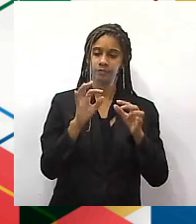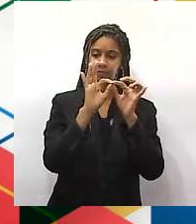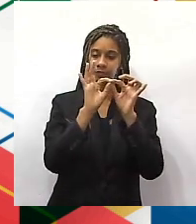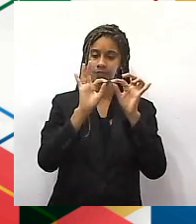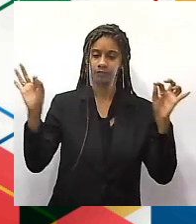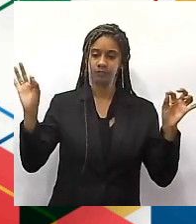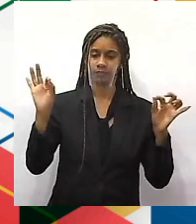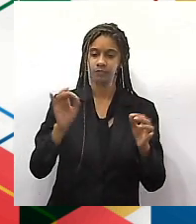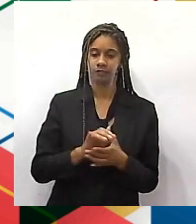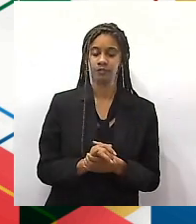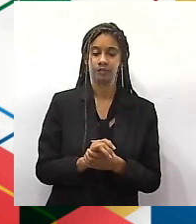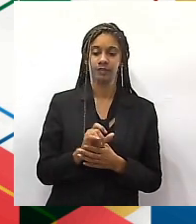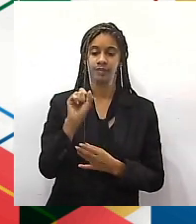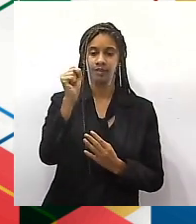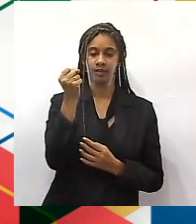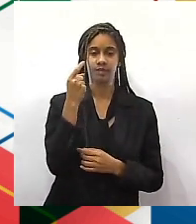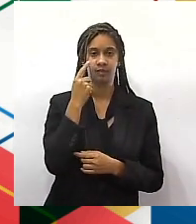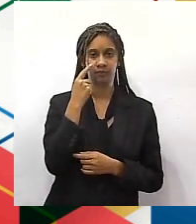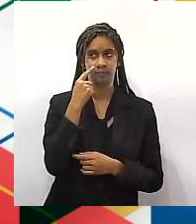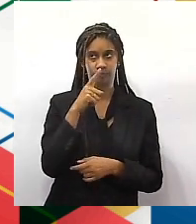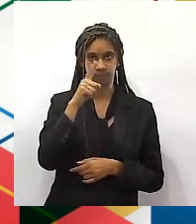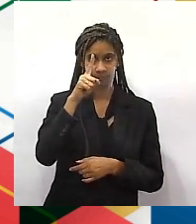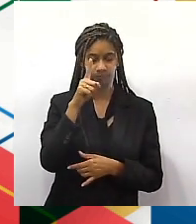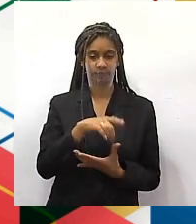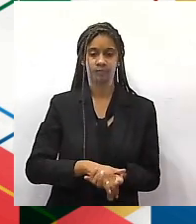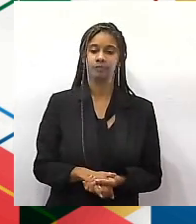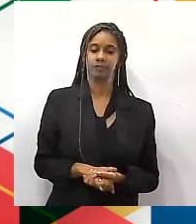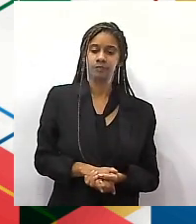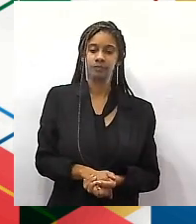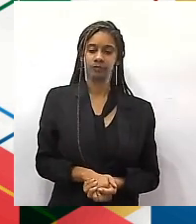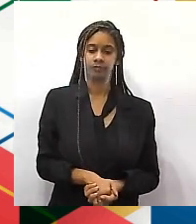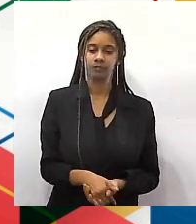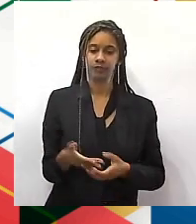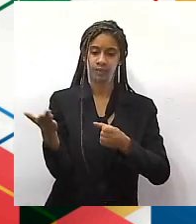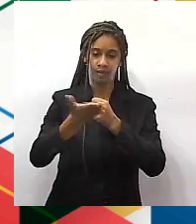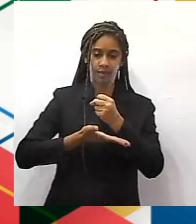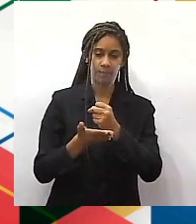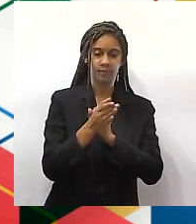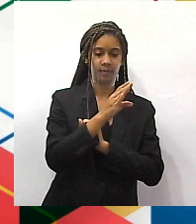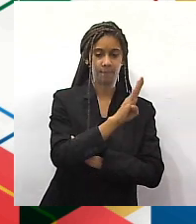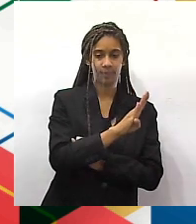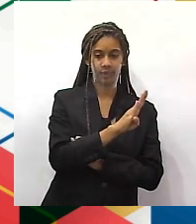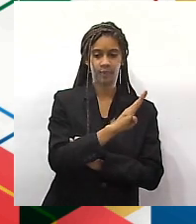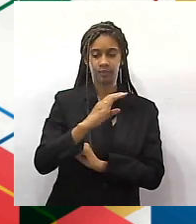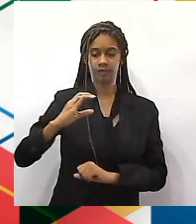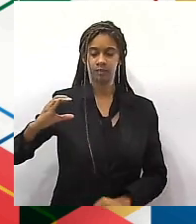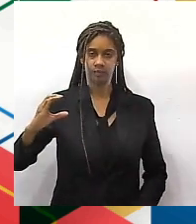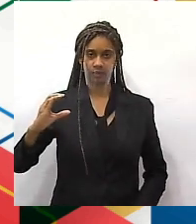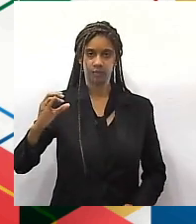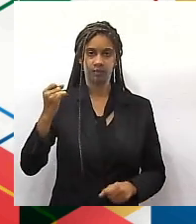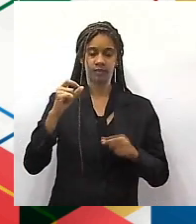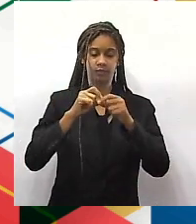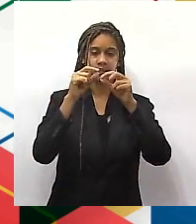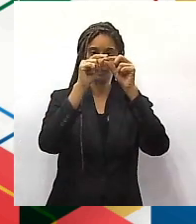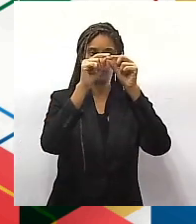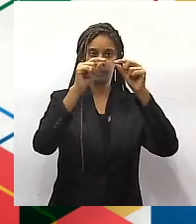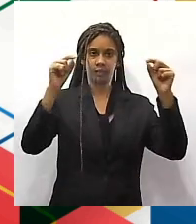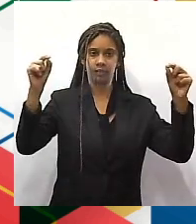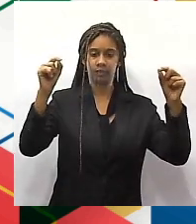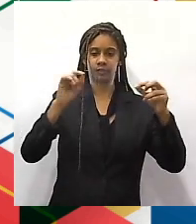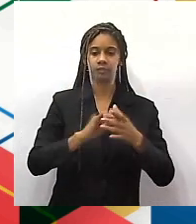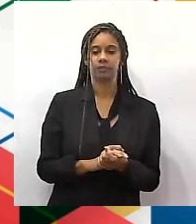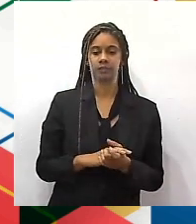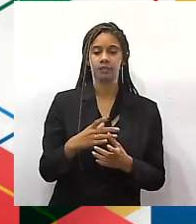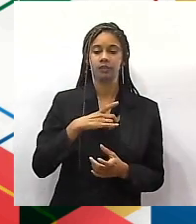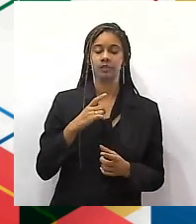S paralela à base, a base está aqui, a base é BC. Então, se eu traço essa reta paralela à base, veja que eu tenho